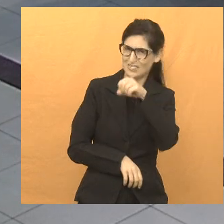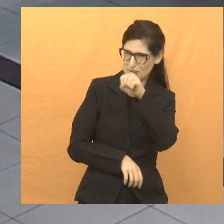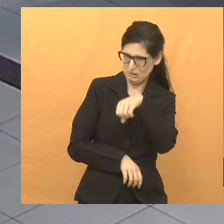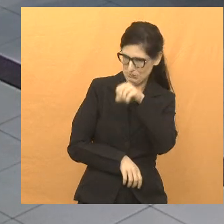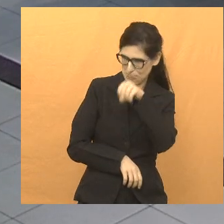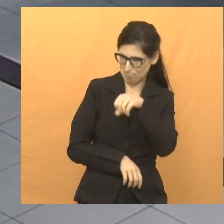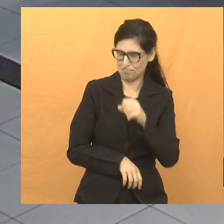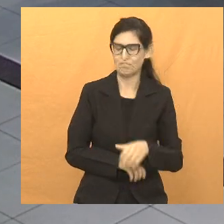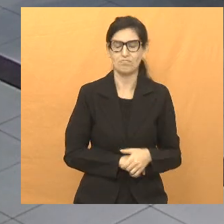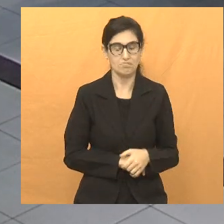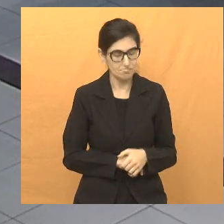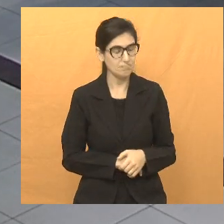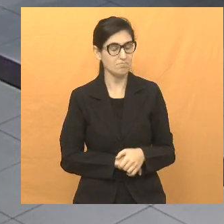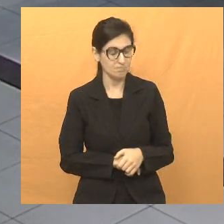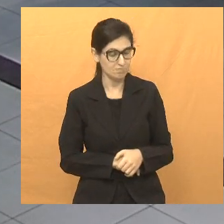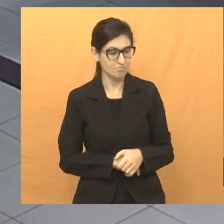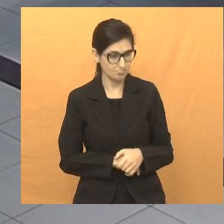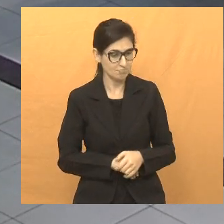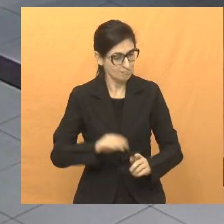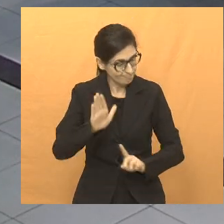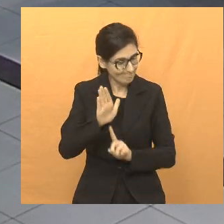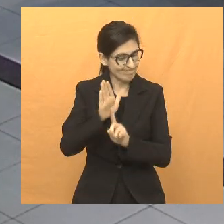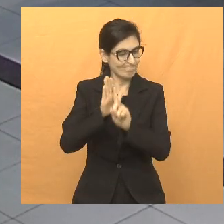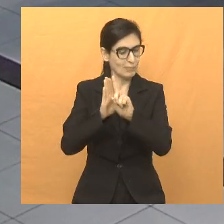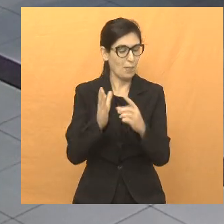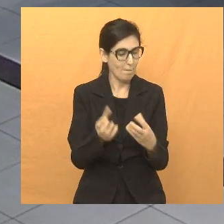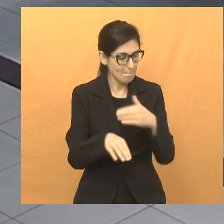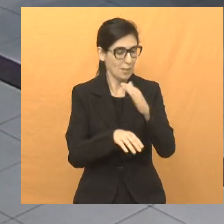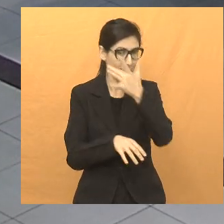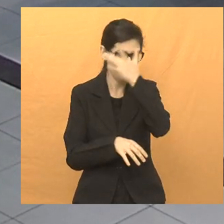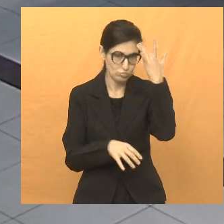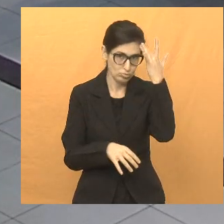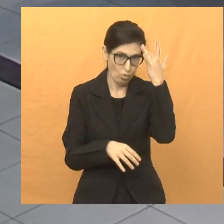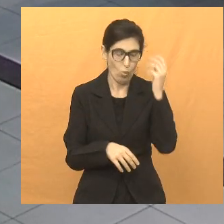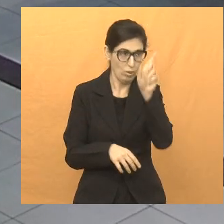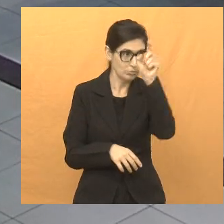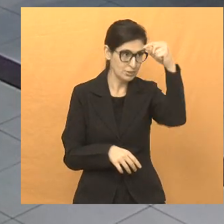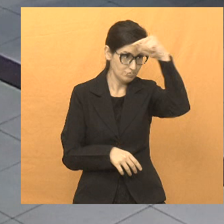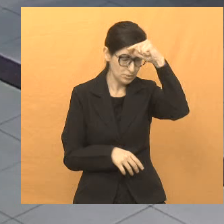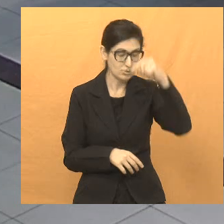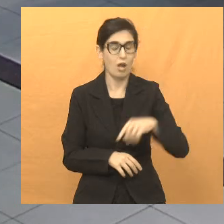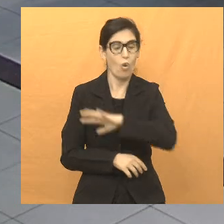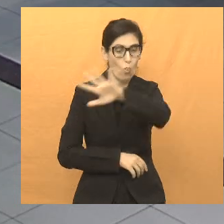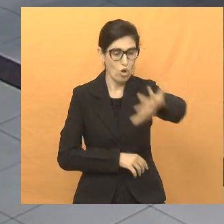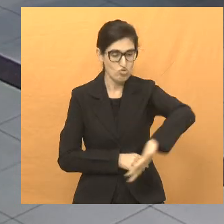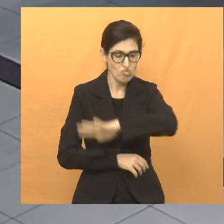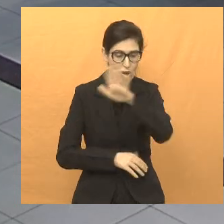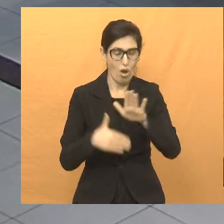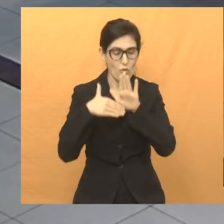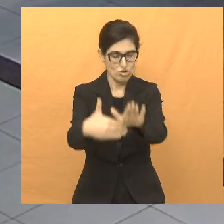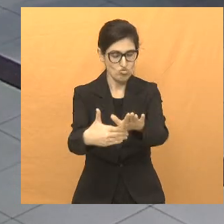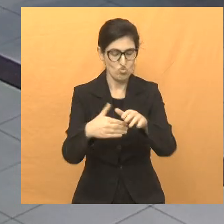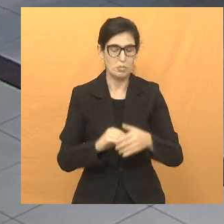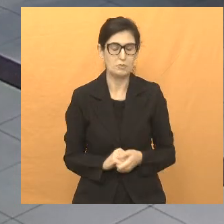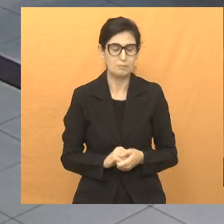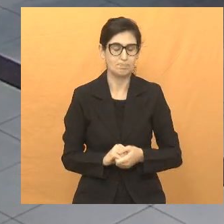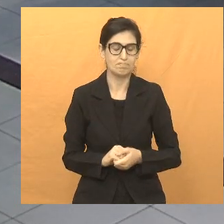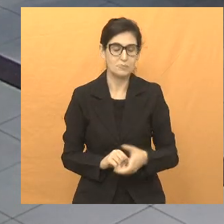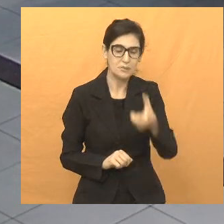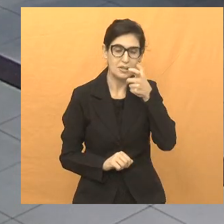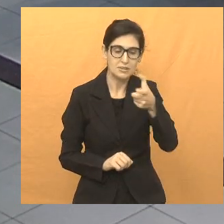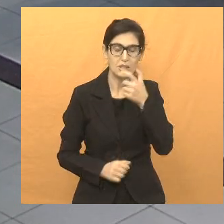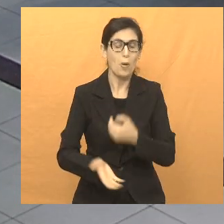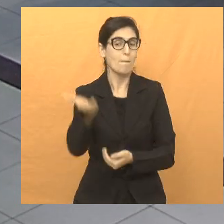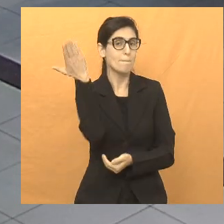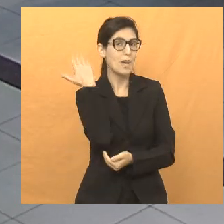um reflexo já do Hospital Regional e o interessante é que, anteriormente, não